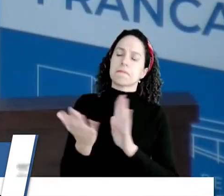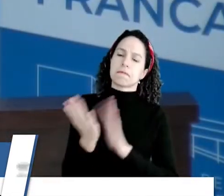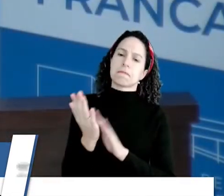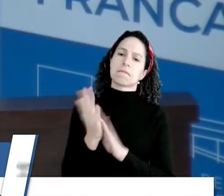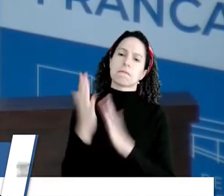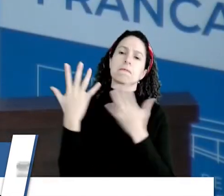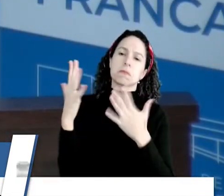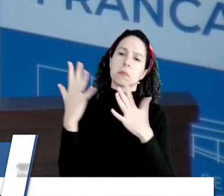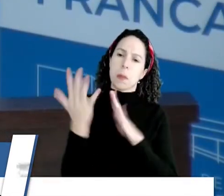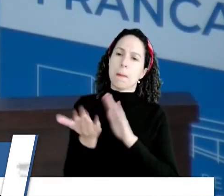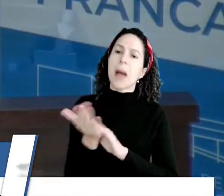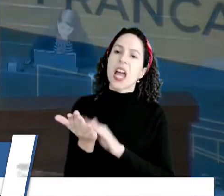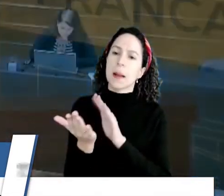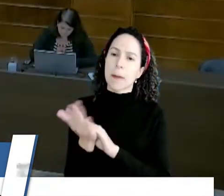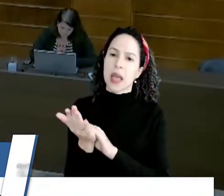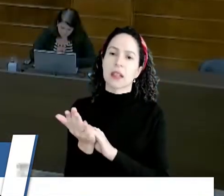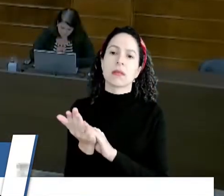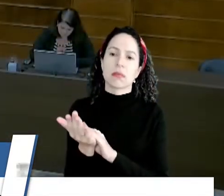Obrigado. Uma parte, Lindsay.